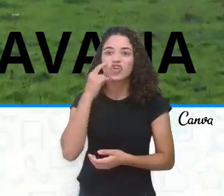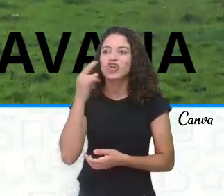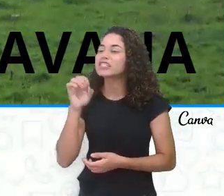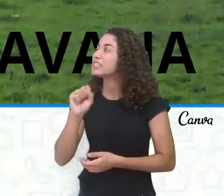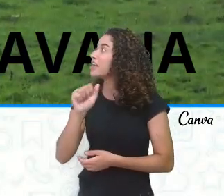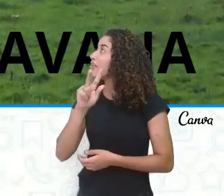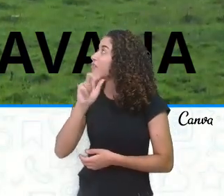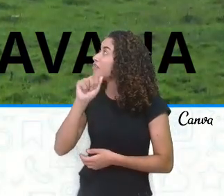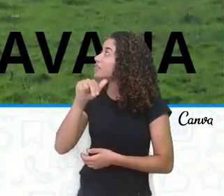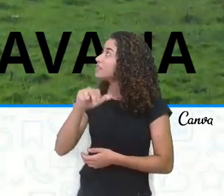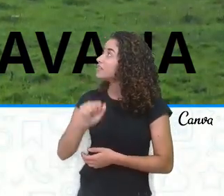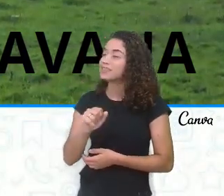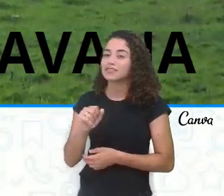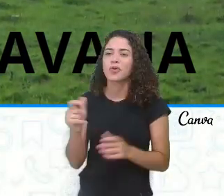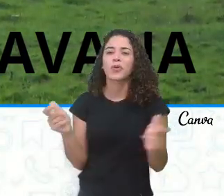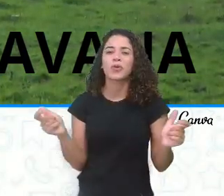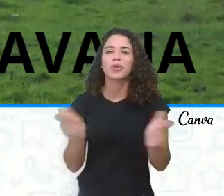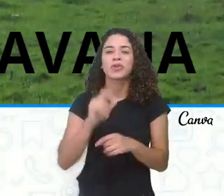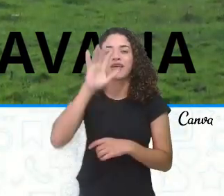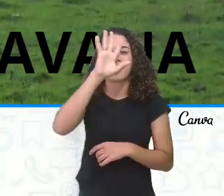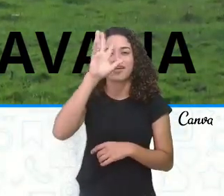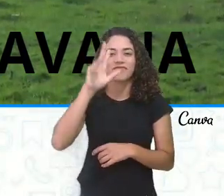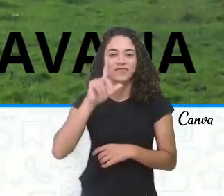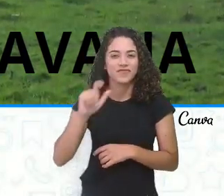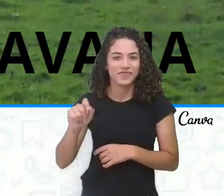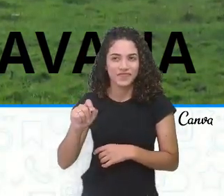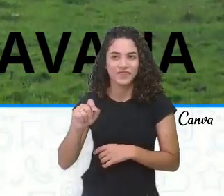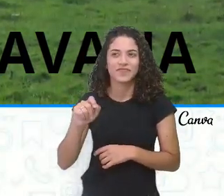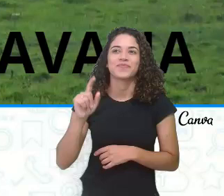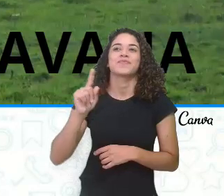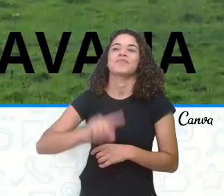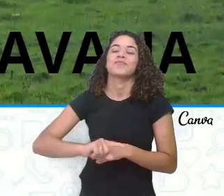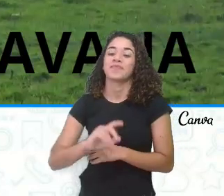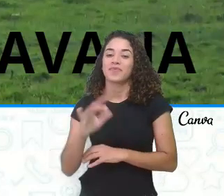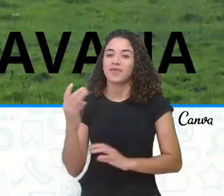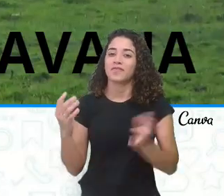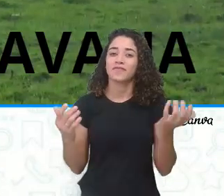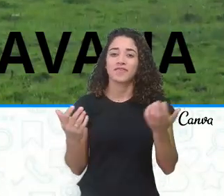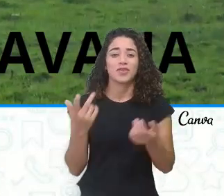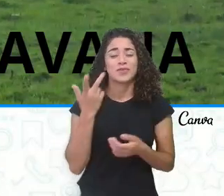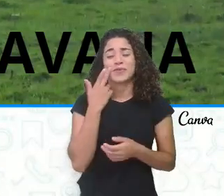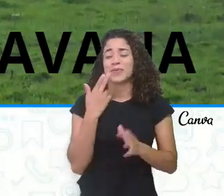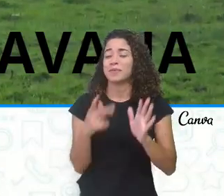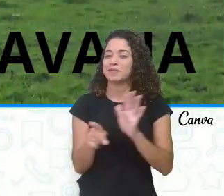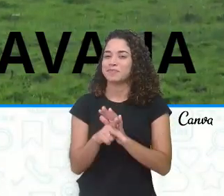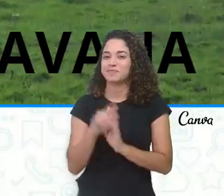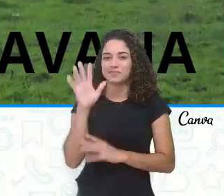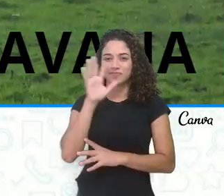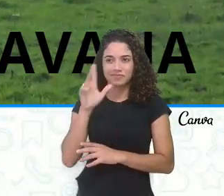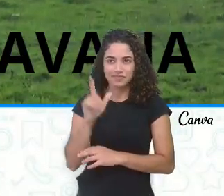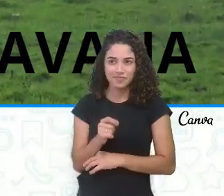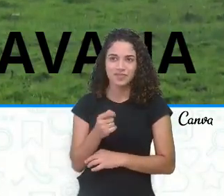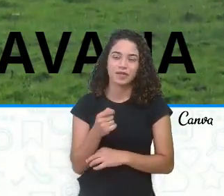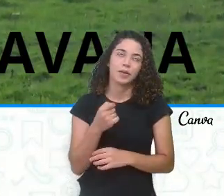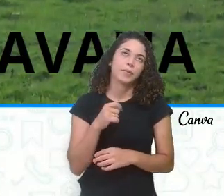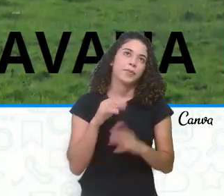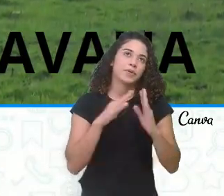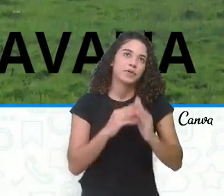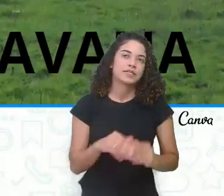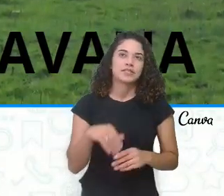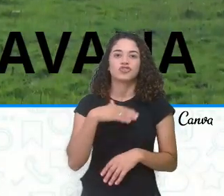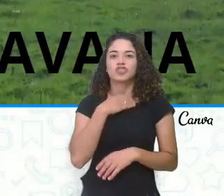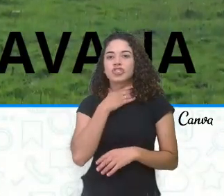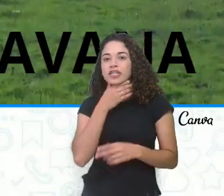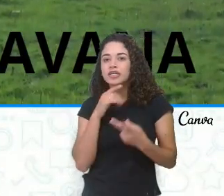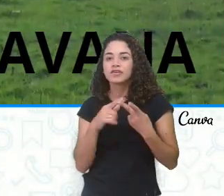tem muito isso aí, gente, na África. É uma vegetação comum, natural lá da África, onde moram justamente as girafas,